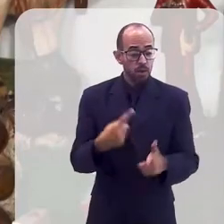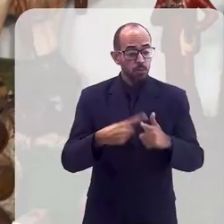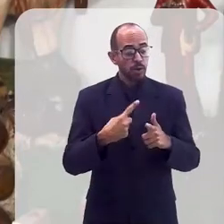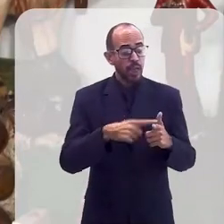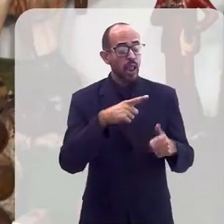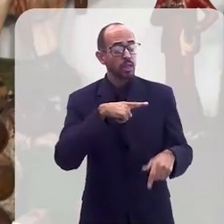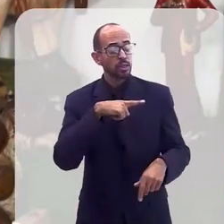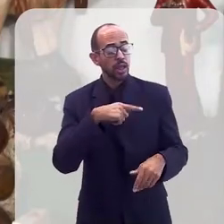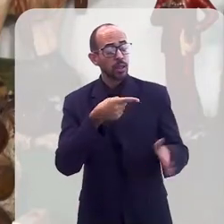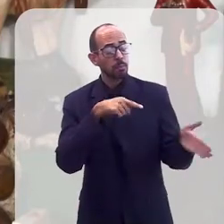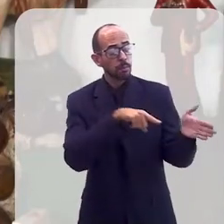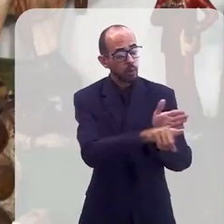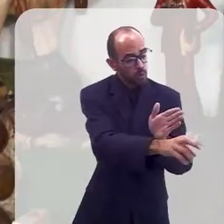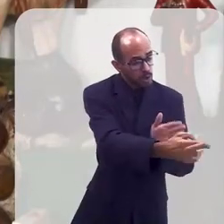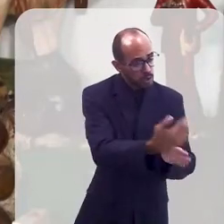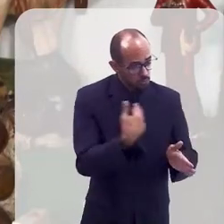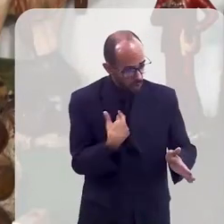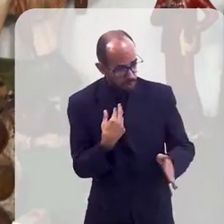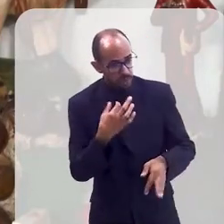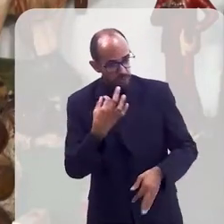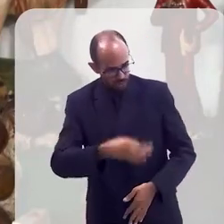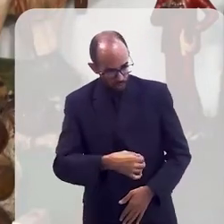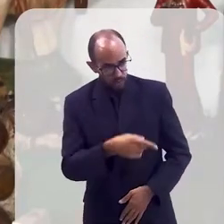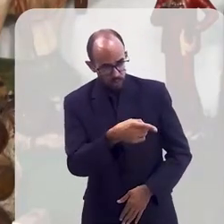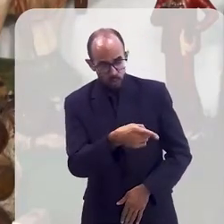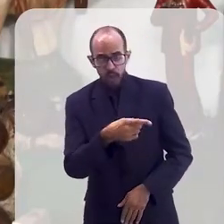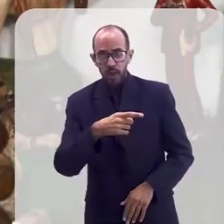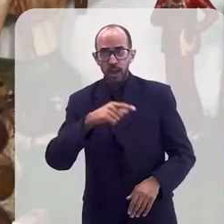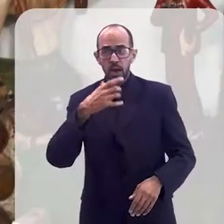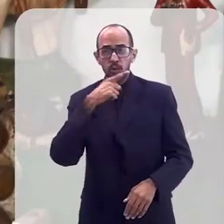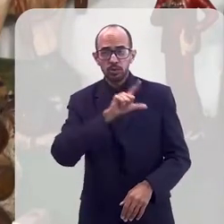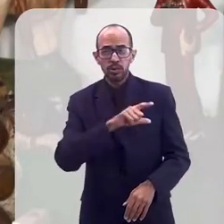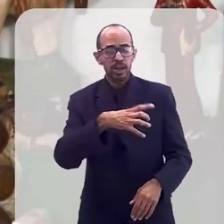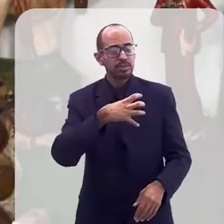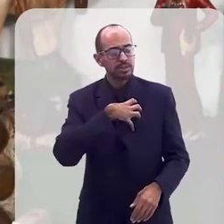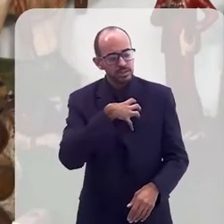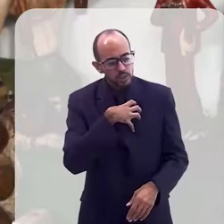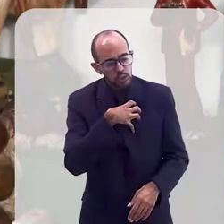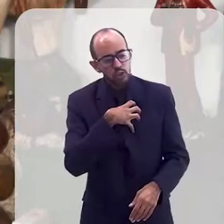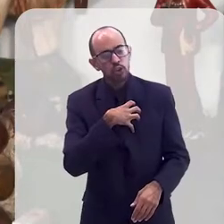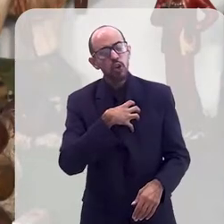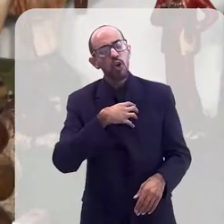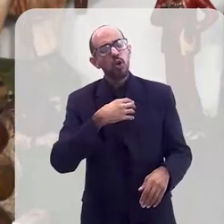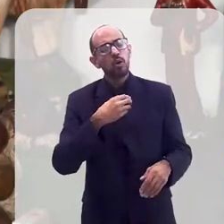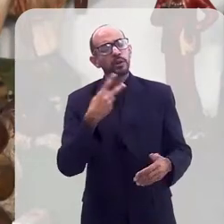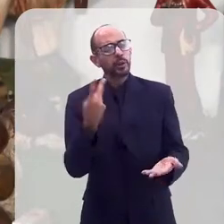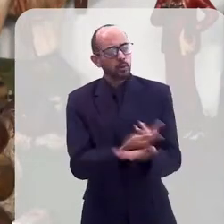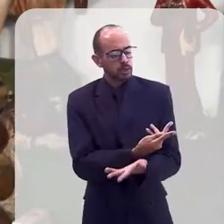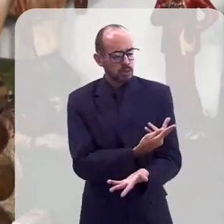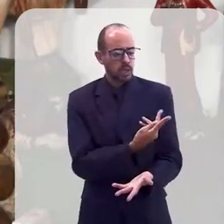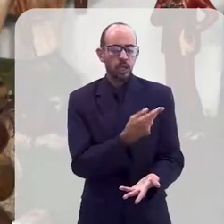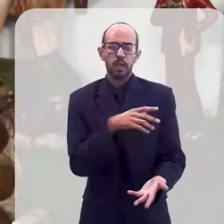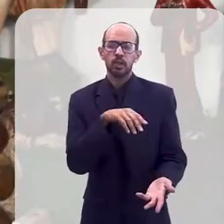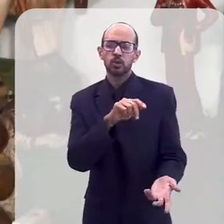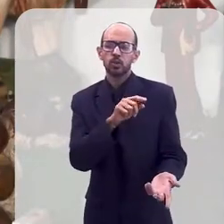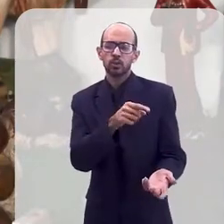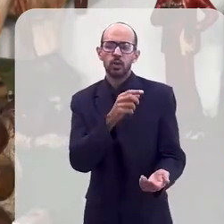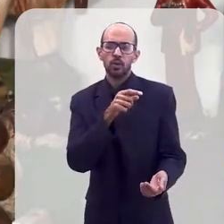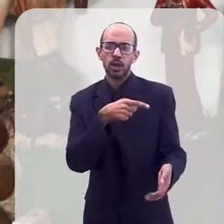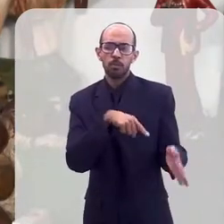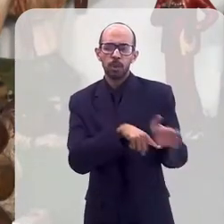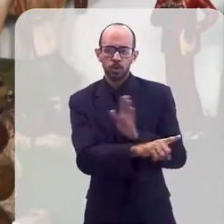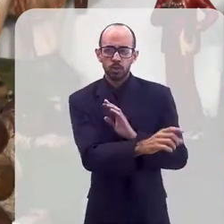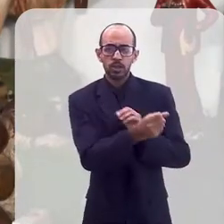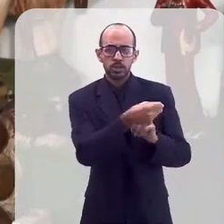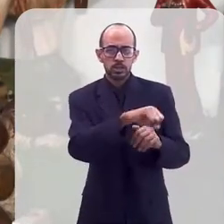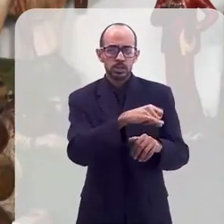Porque eu acho que ela tem essa necessidade de ouvir, de saber se o que está acontecendo com ela. Então,